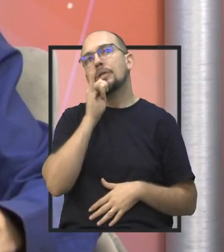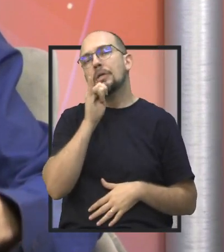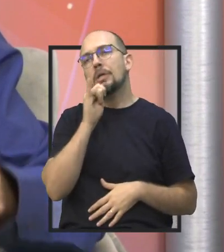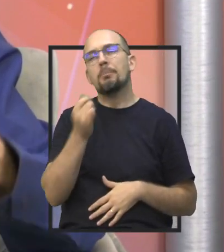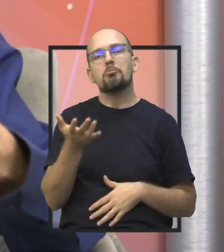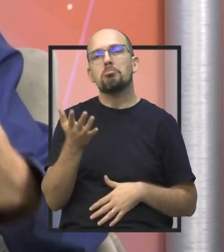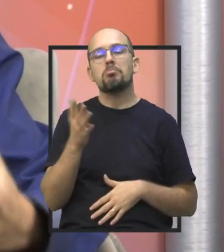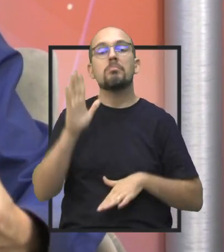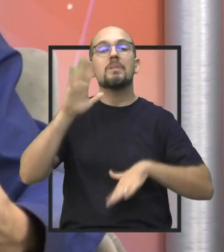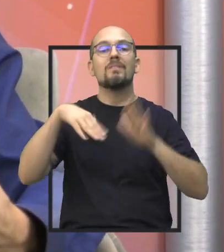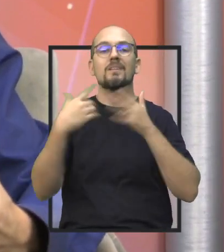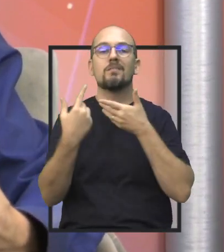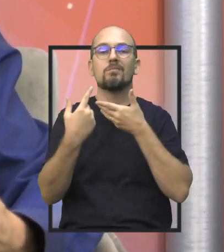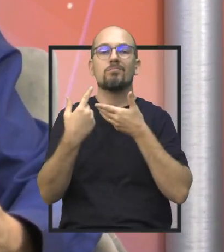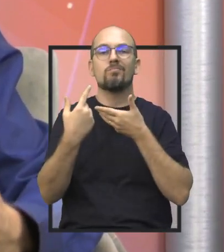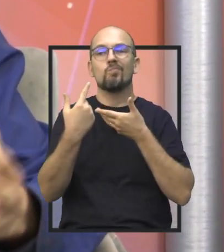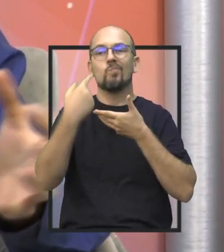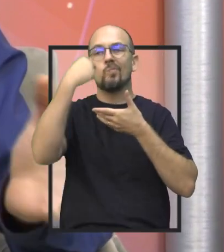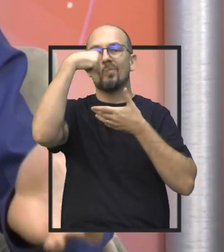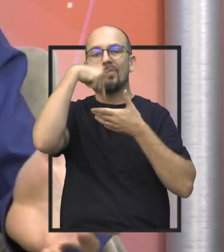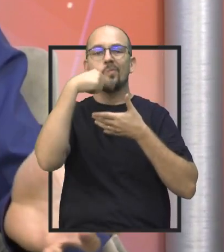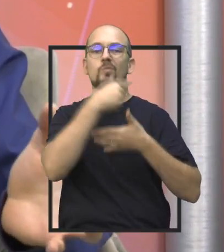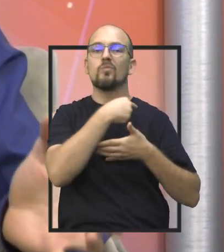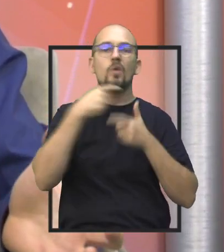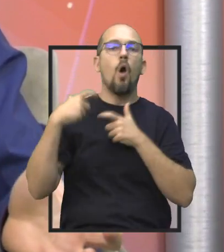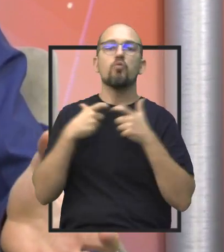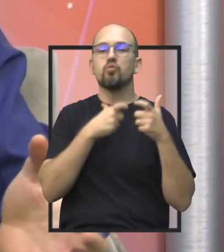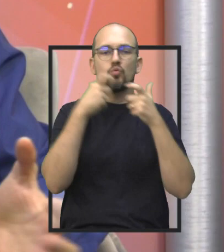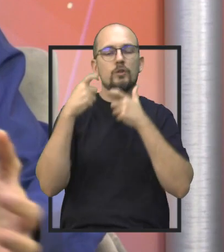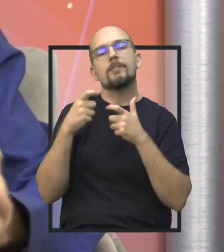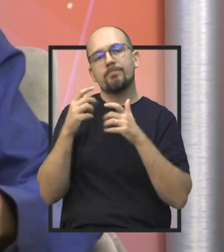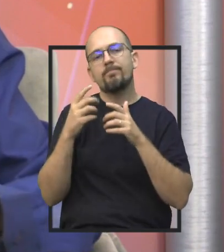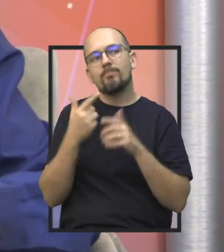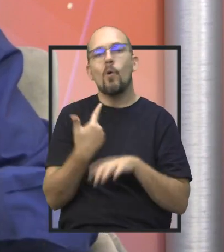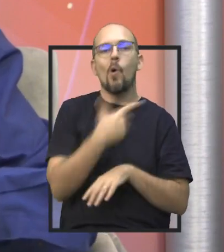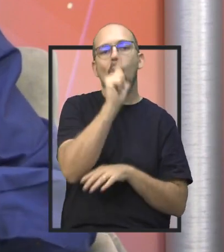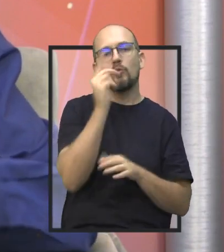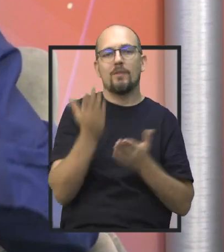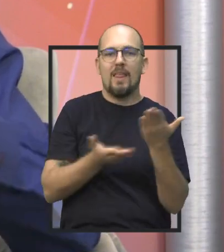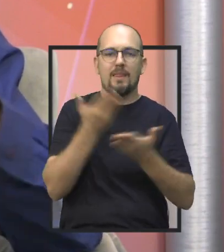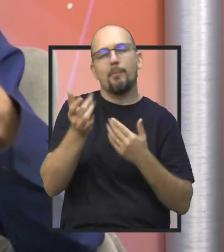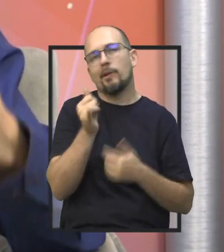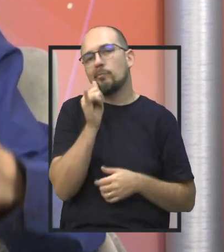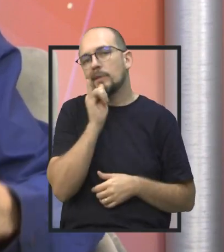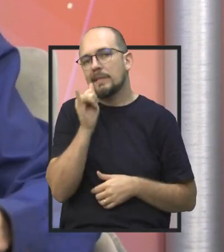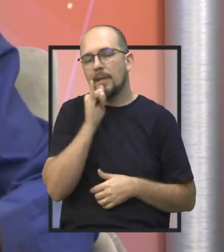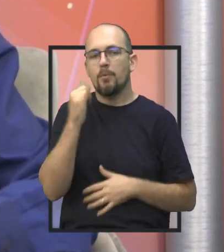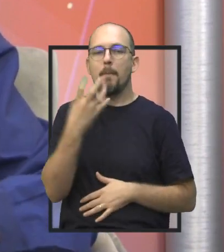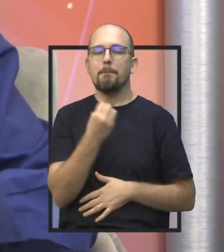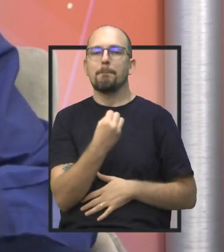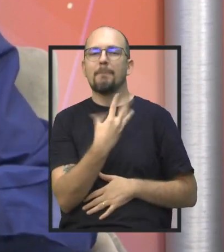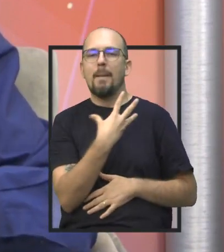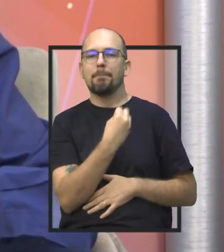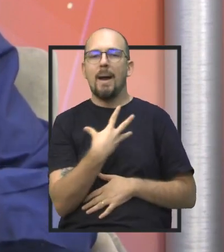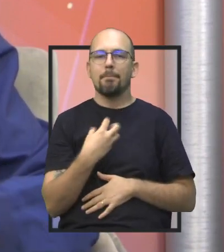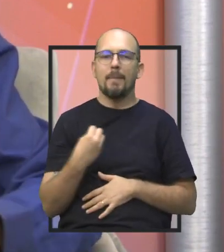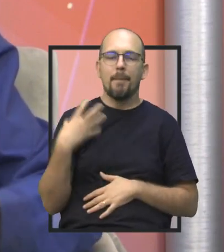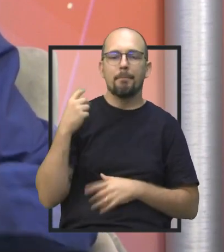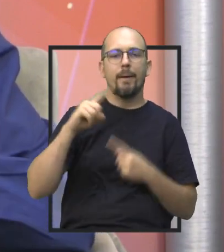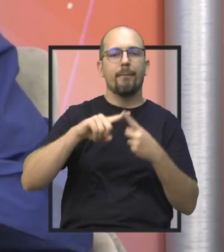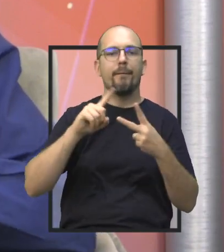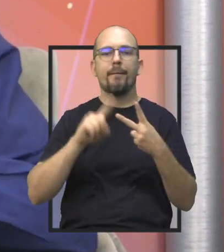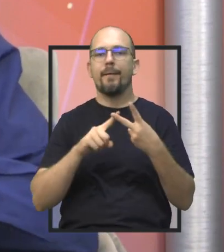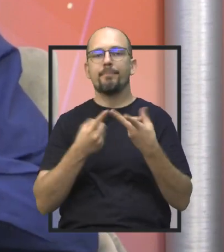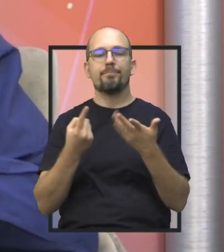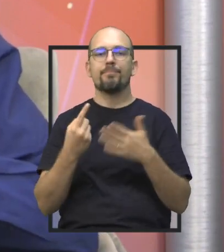da localização, histologia, a gente opta por outros tipos de tratamento, como radioterapia, quimioterapia, imunoterapia,